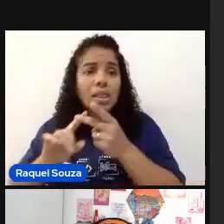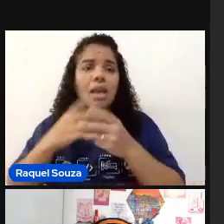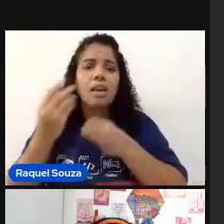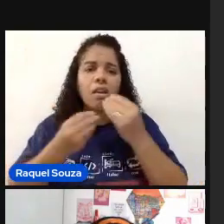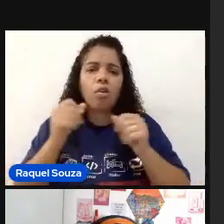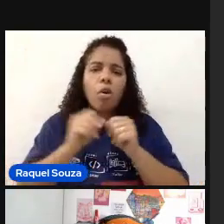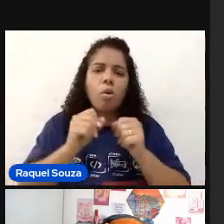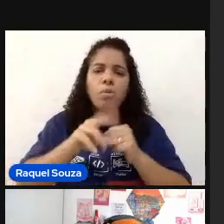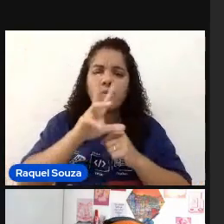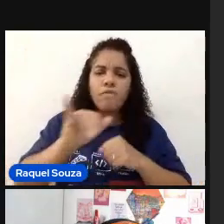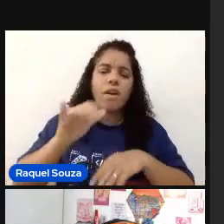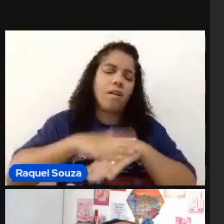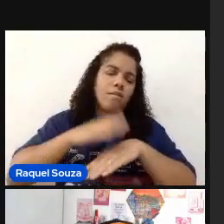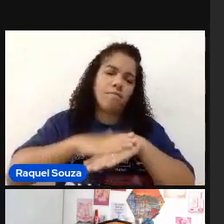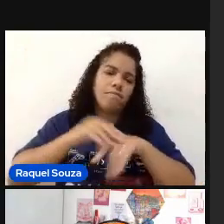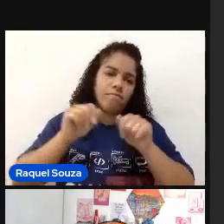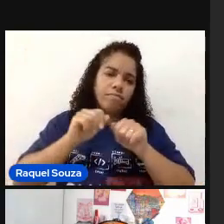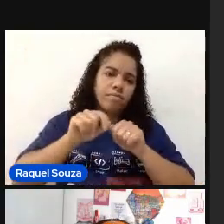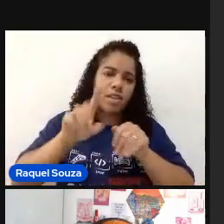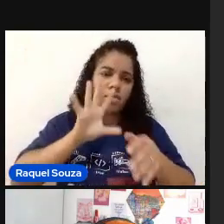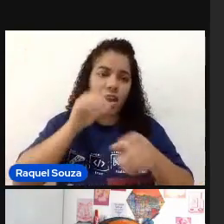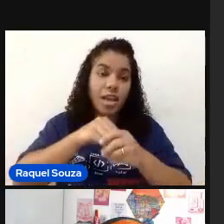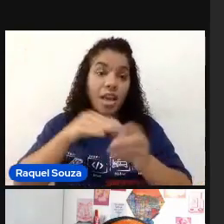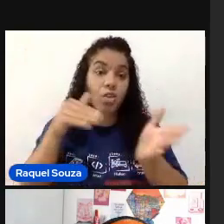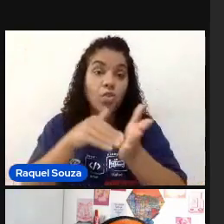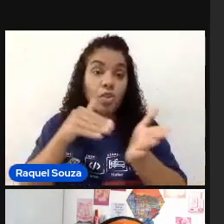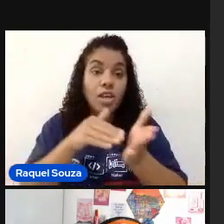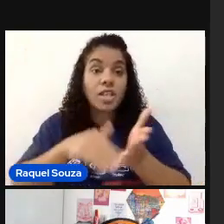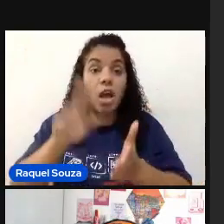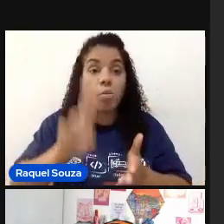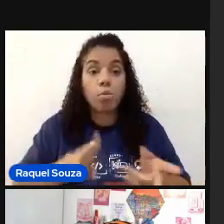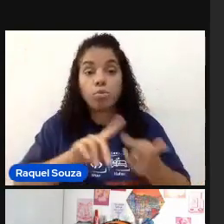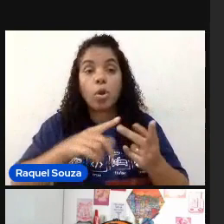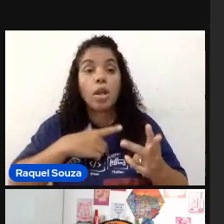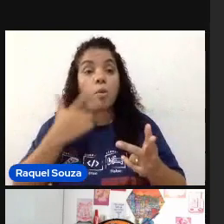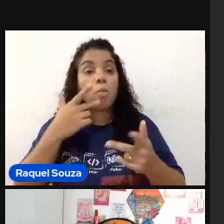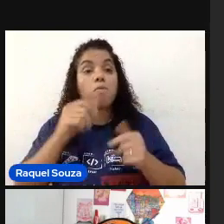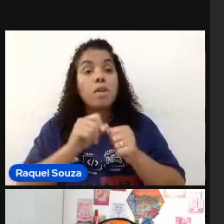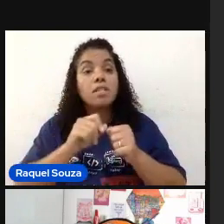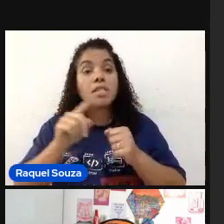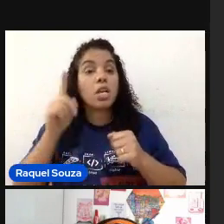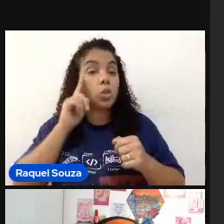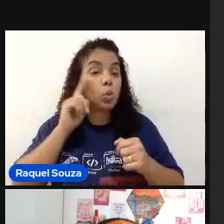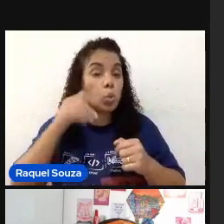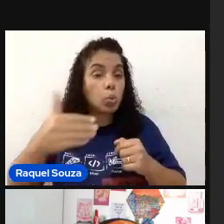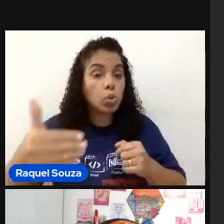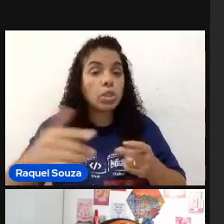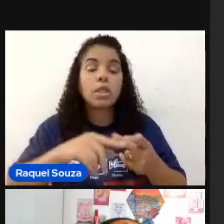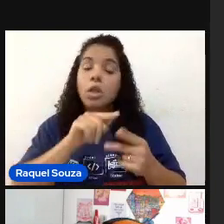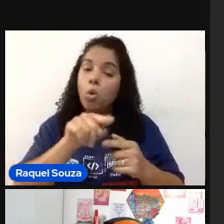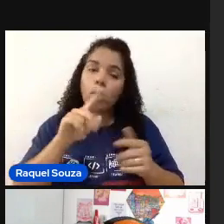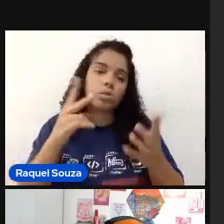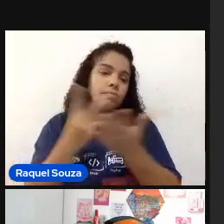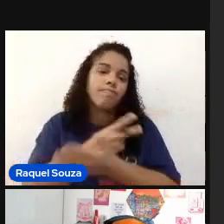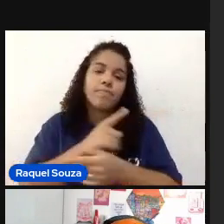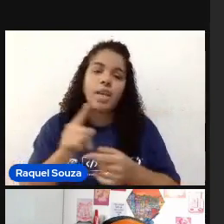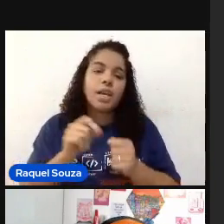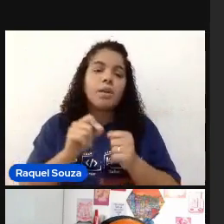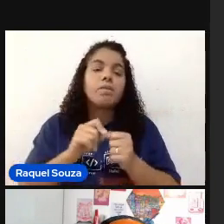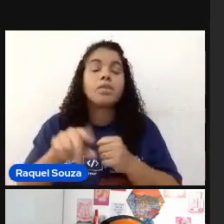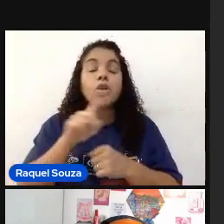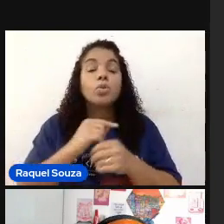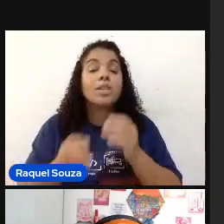que vai ser aquilo ali no final para o usuário, como é que vai ser no dia a dia. Então, com isso, acaba fazendo ali com que